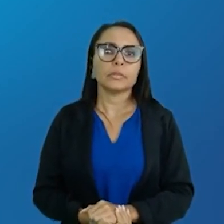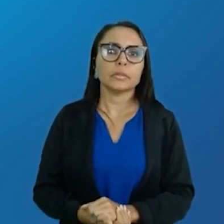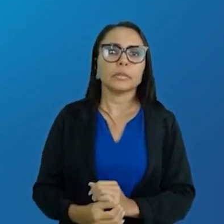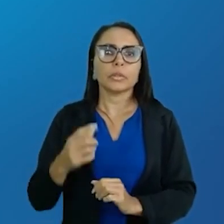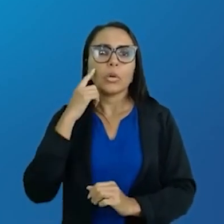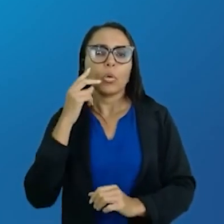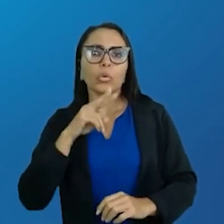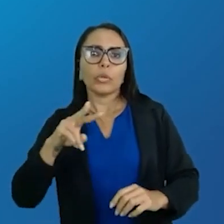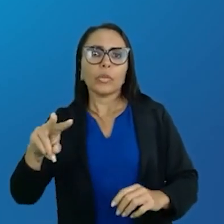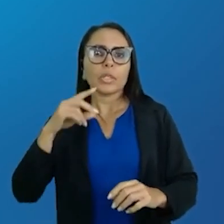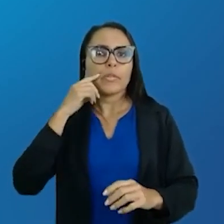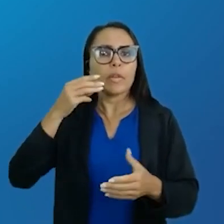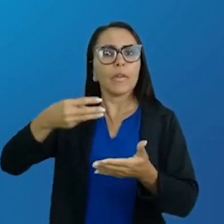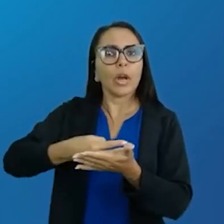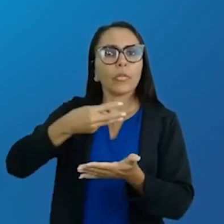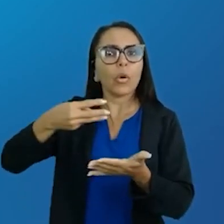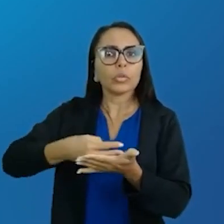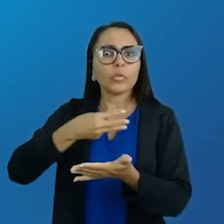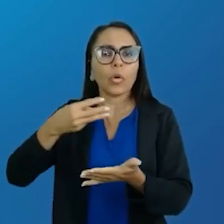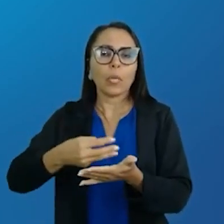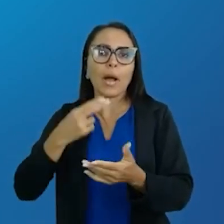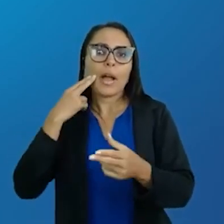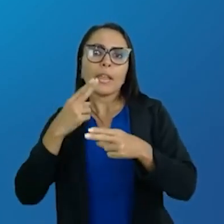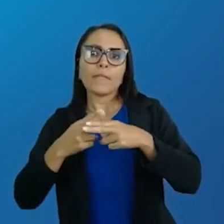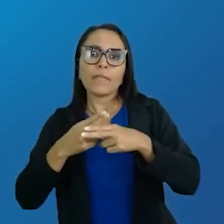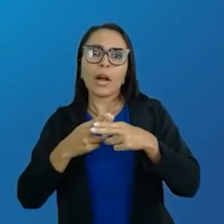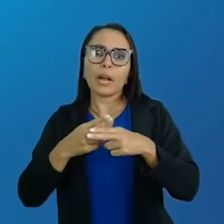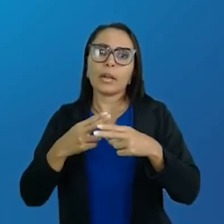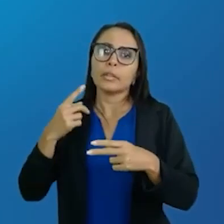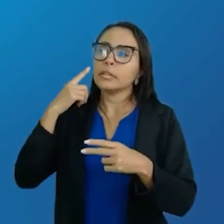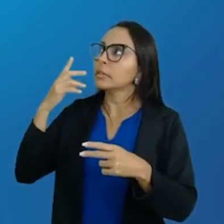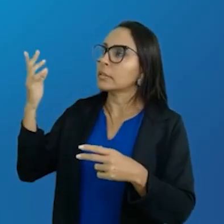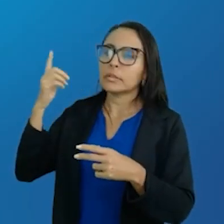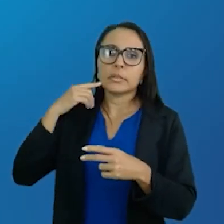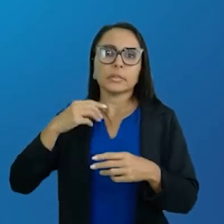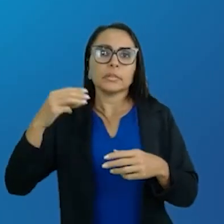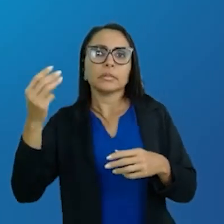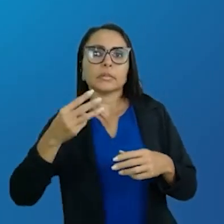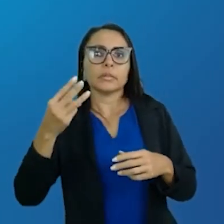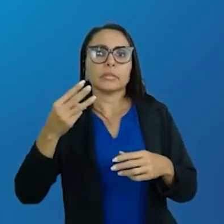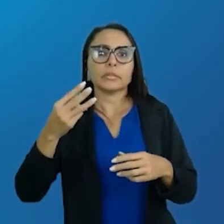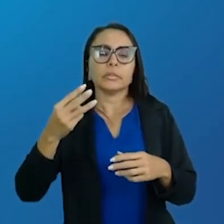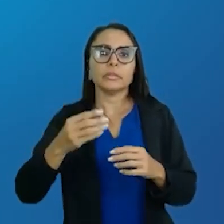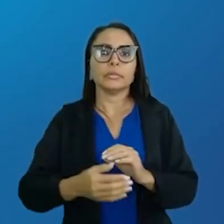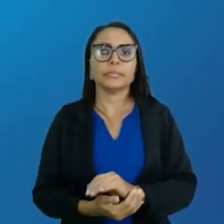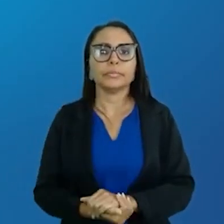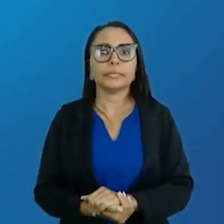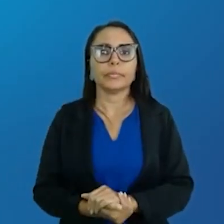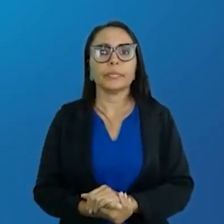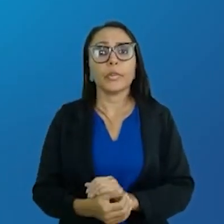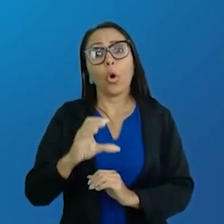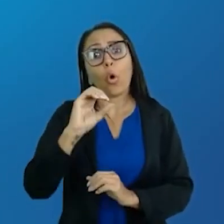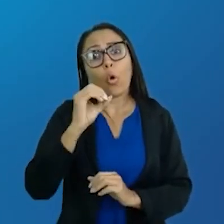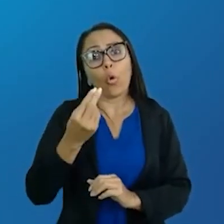de coca, ou vê a formação dos talheres. Então, tipo, no terceiro, que eu acho que é até melhor, esse de coca é mais ou menos, assim. No terceiro,